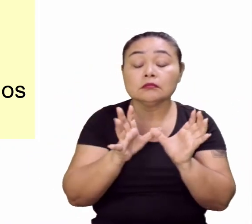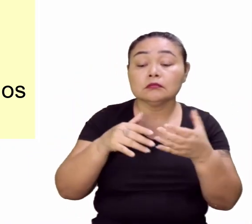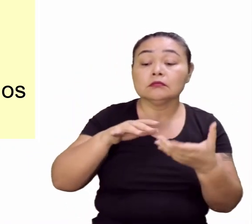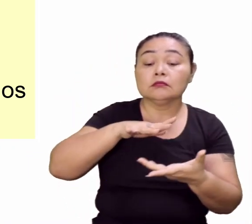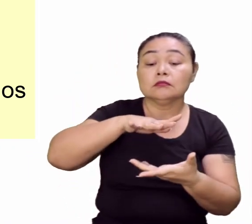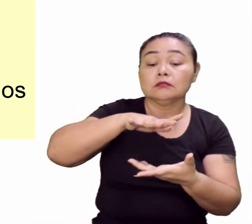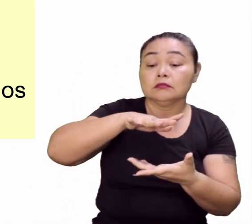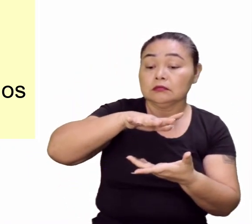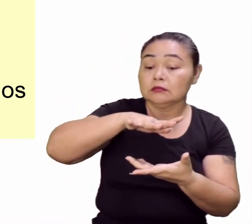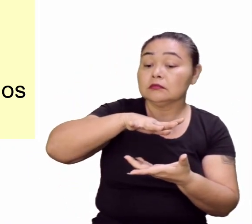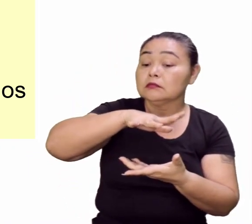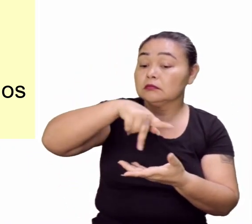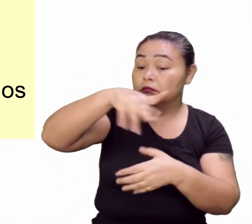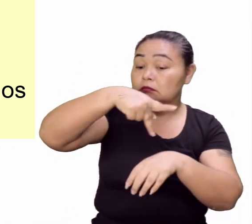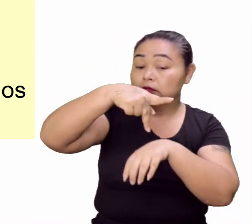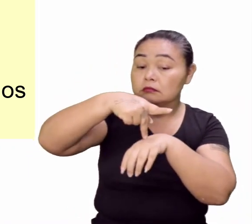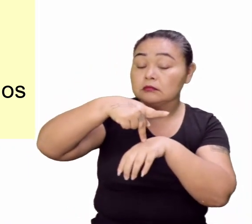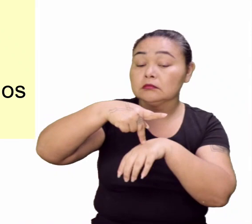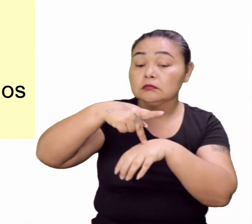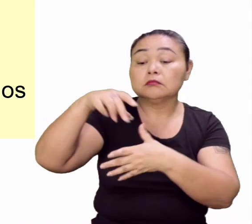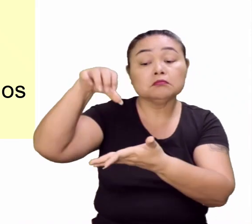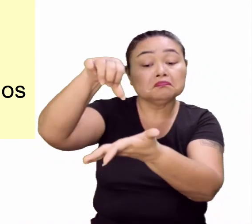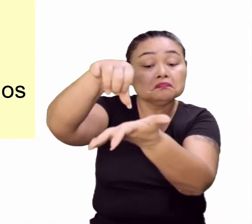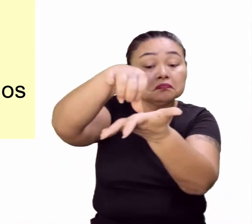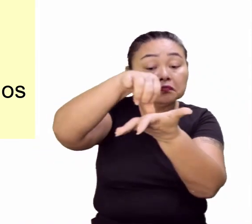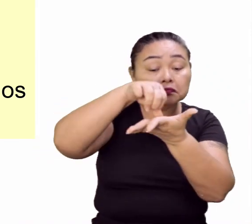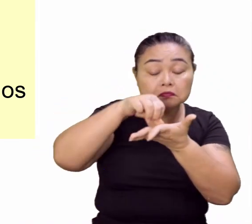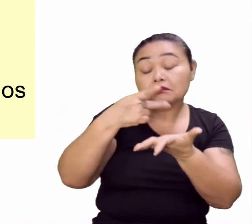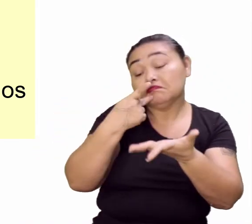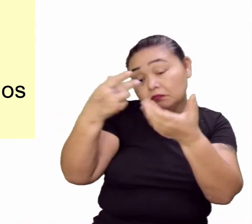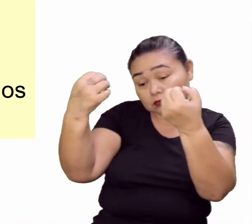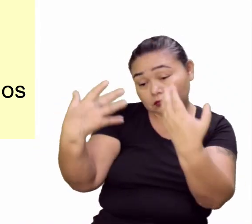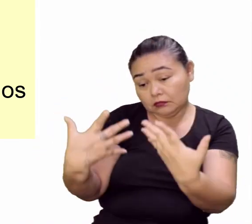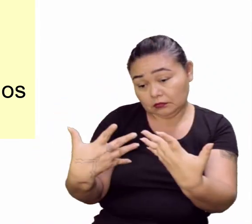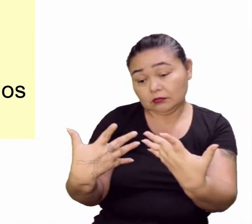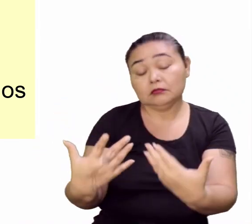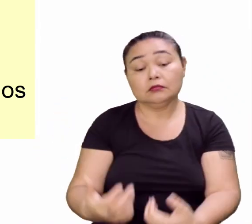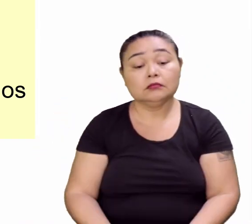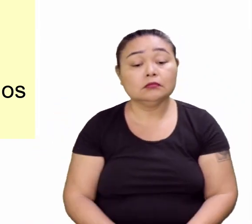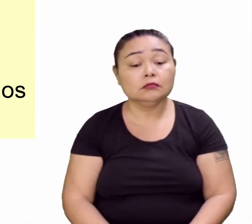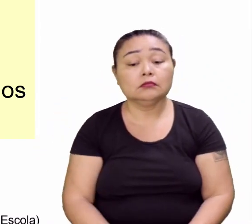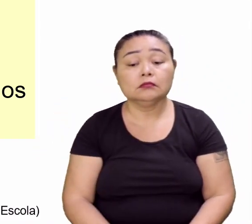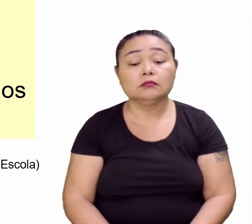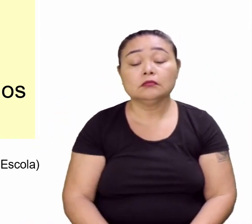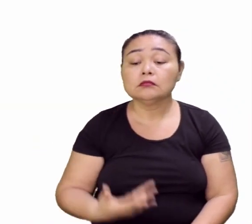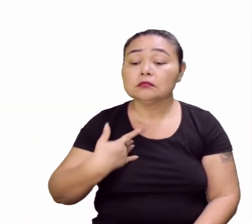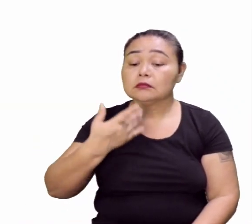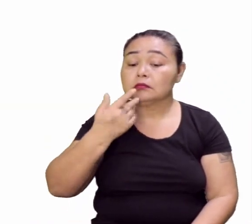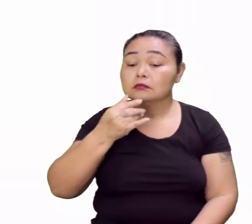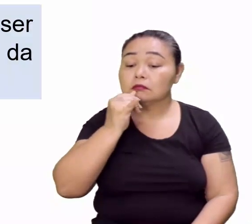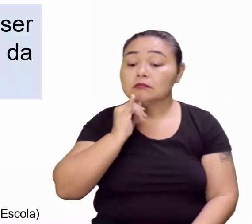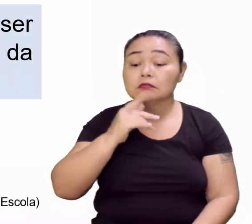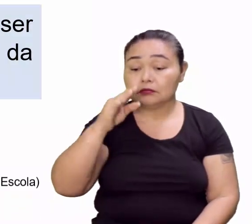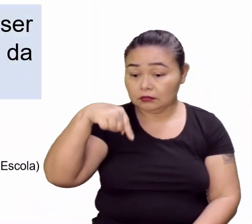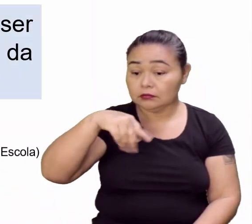aglomerados internacionais polarizam os menores. Foi o que falamos agora, né, professor Jorge? Já trazendo para o